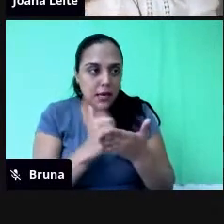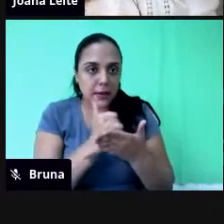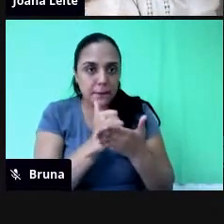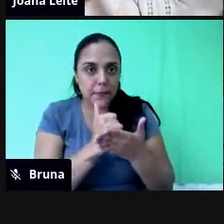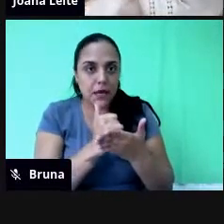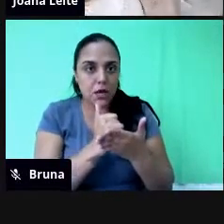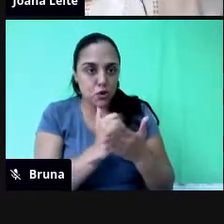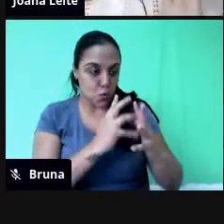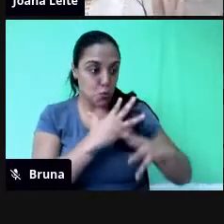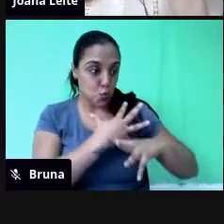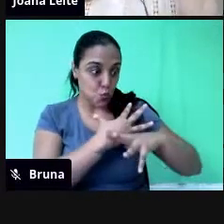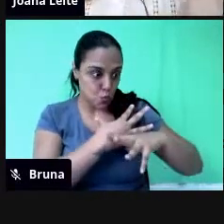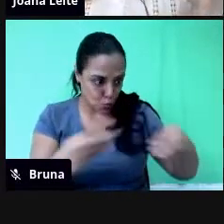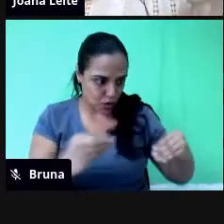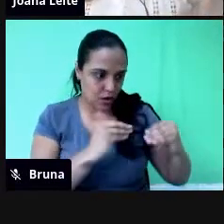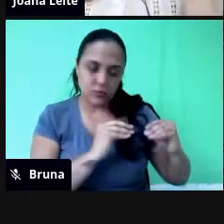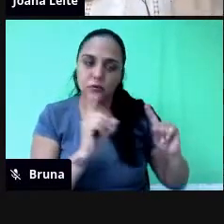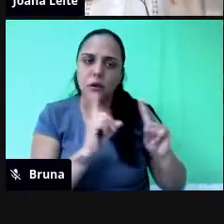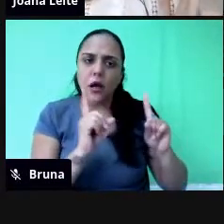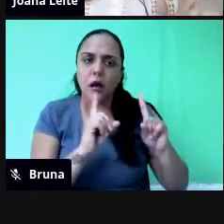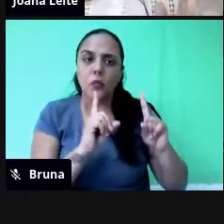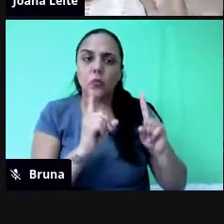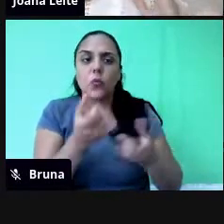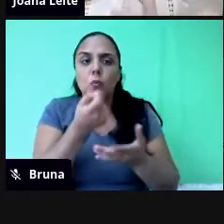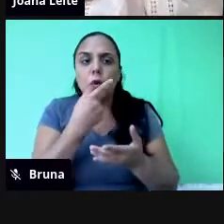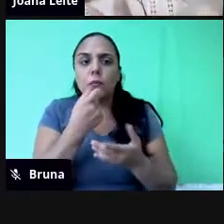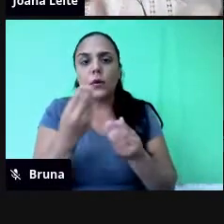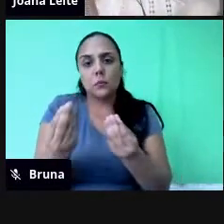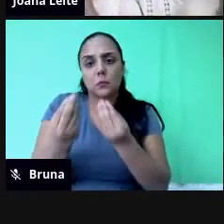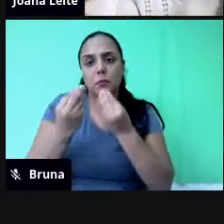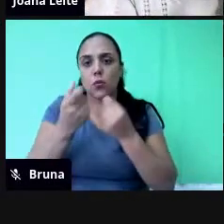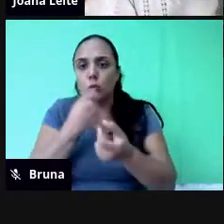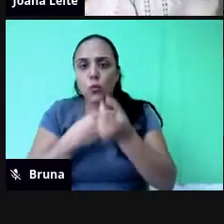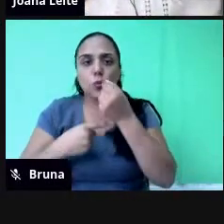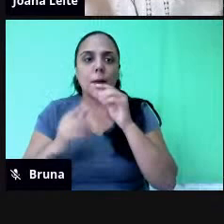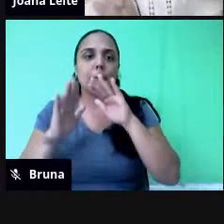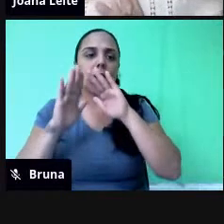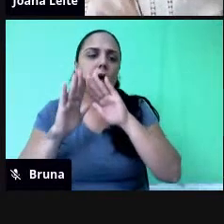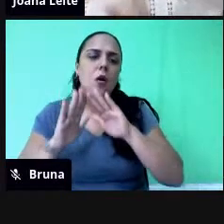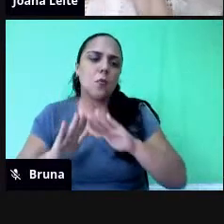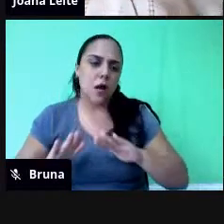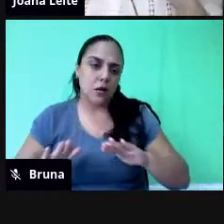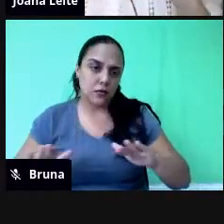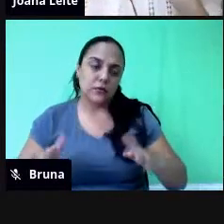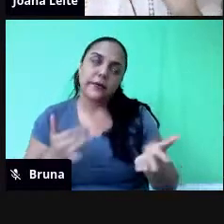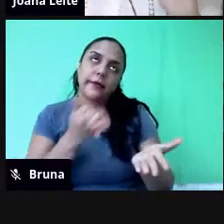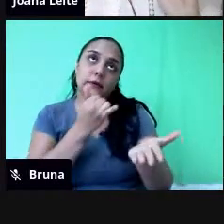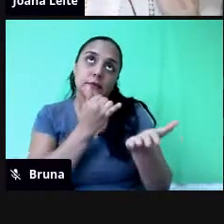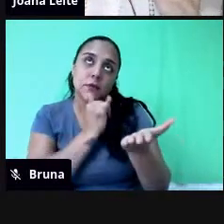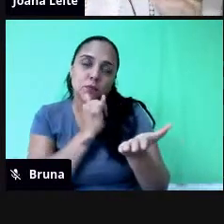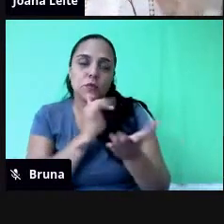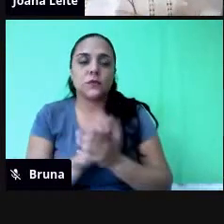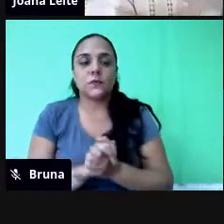tratar autismo, é que existem algumas medicações que são utilizadas para alguns sintomas, como, por exemplo,